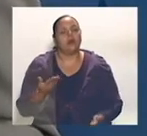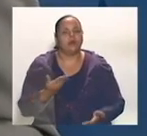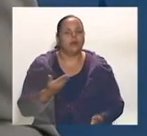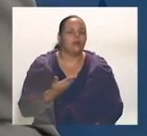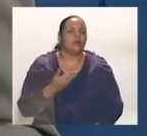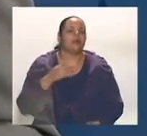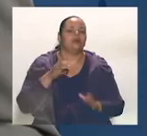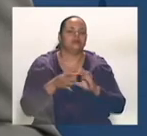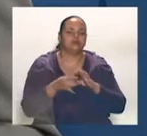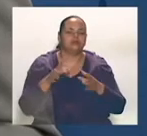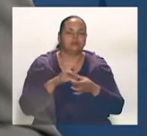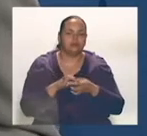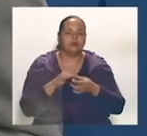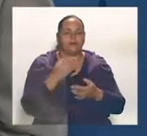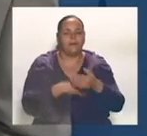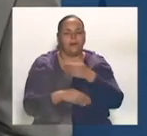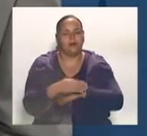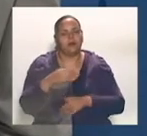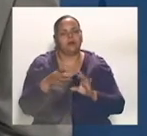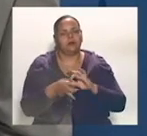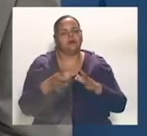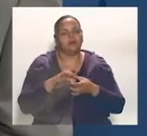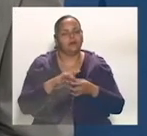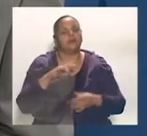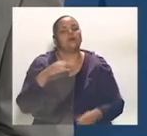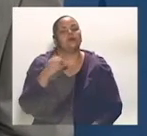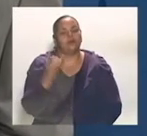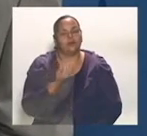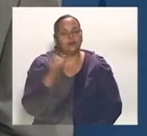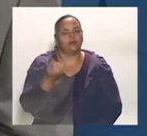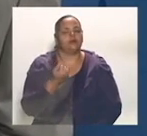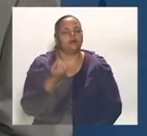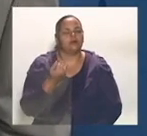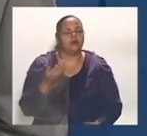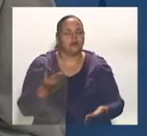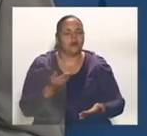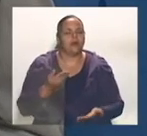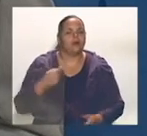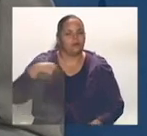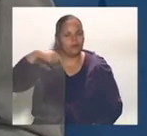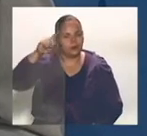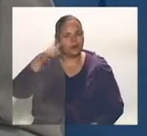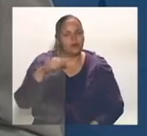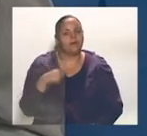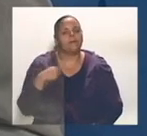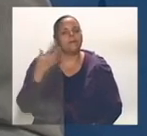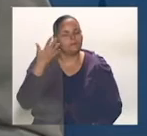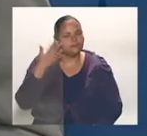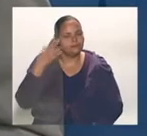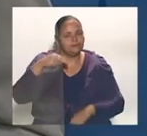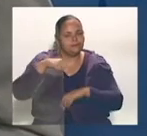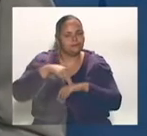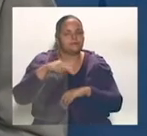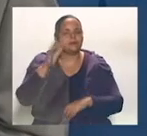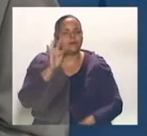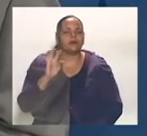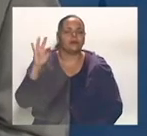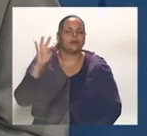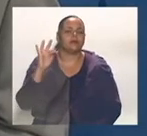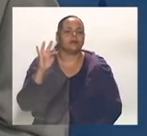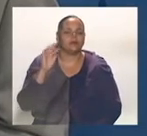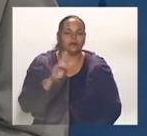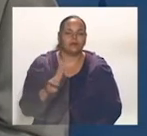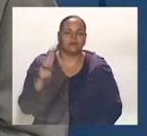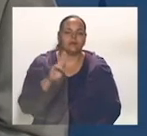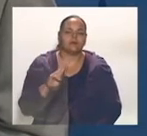sediado mega eventos nos últimos 2 anos, Copa do Mundo 14, 16 agora, os Jogos Olímpicos e Paralímpicos. Como foi